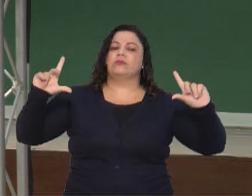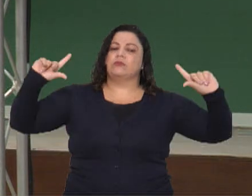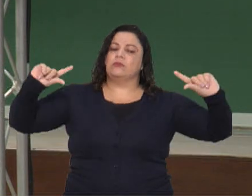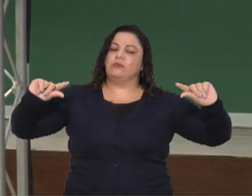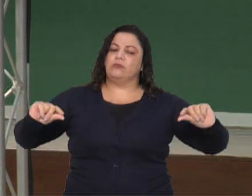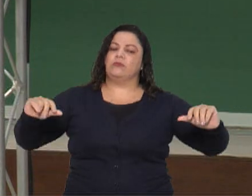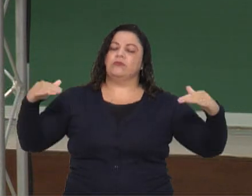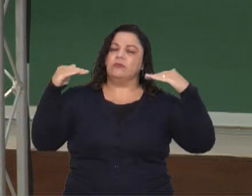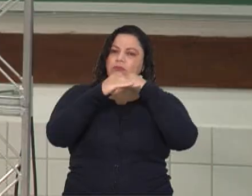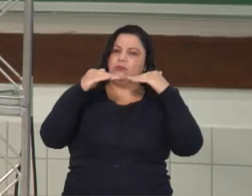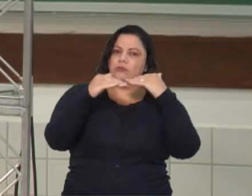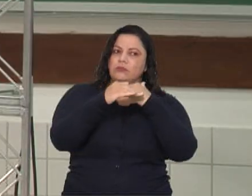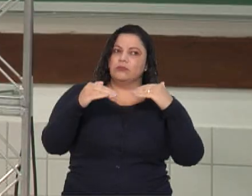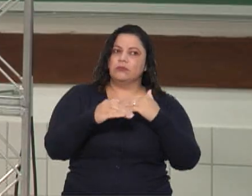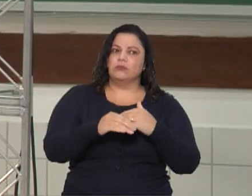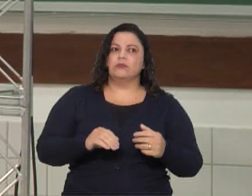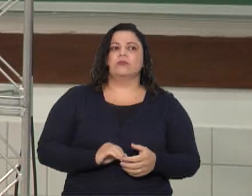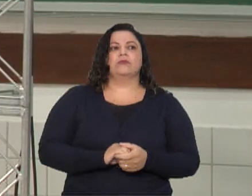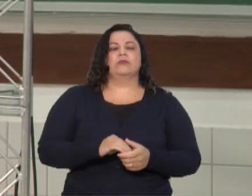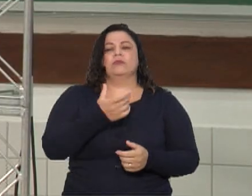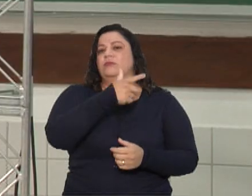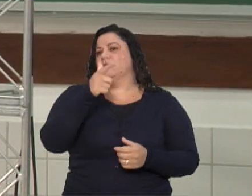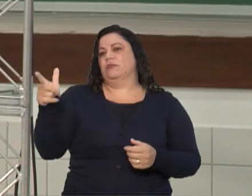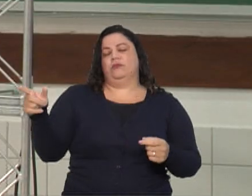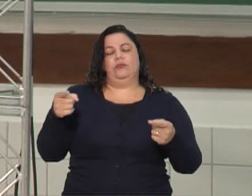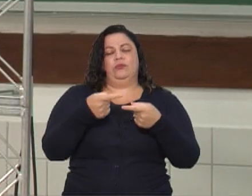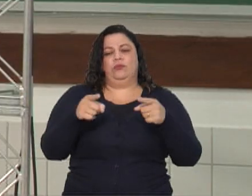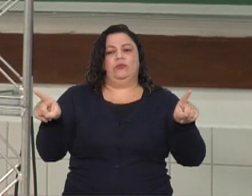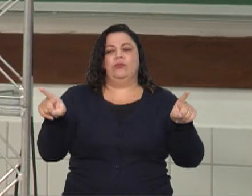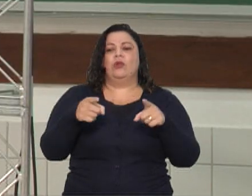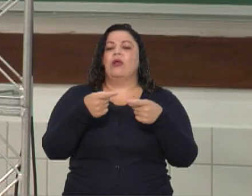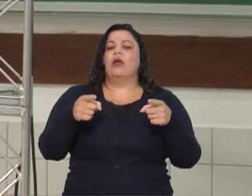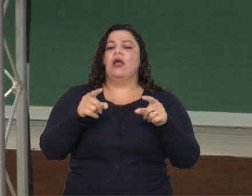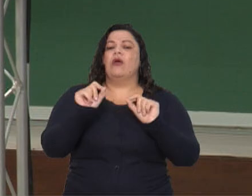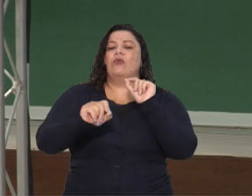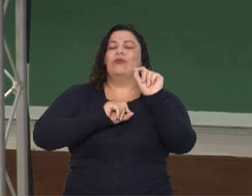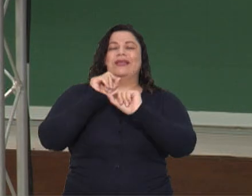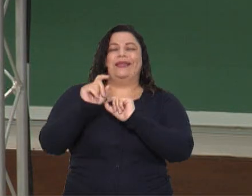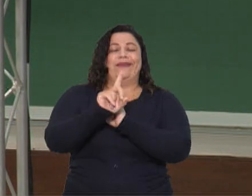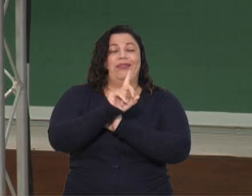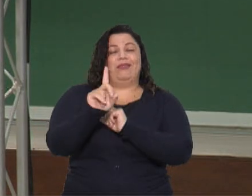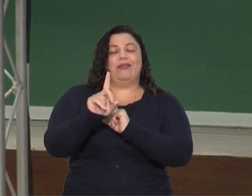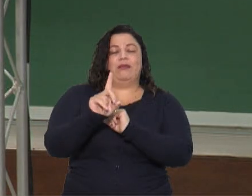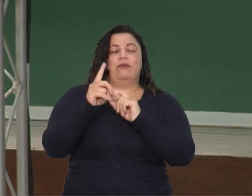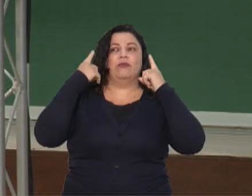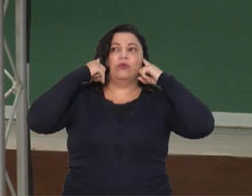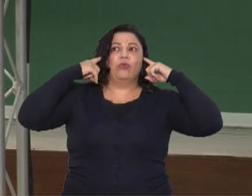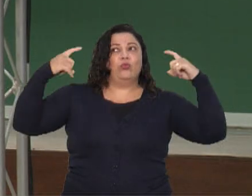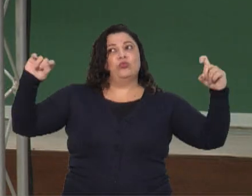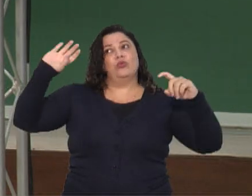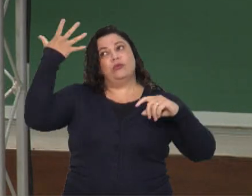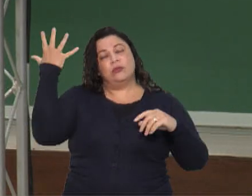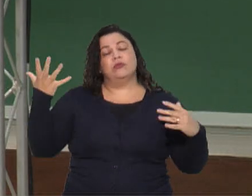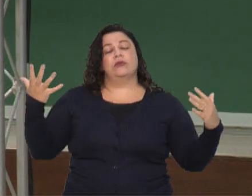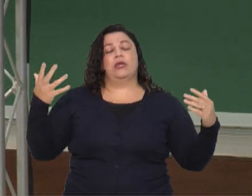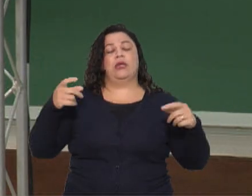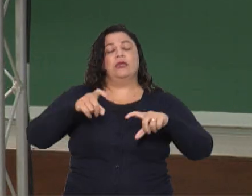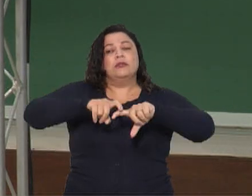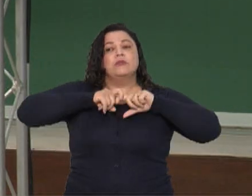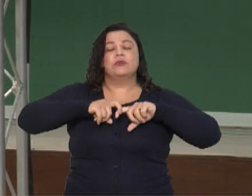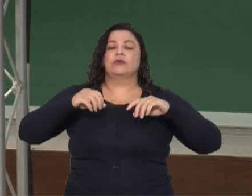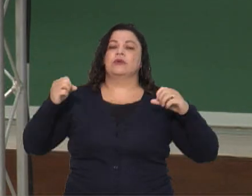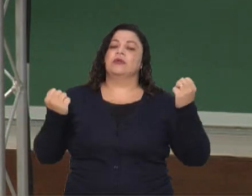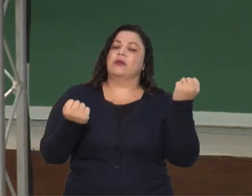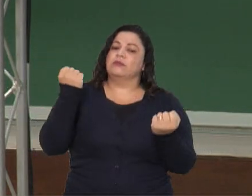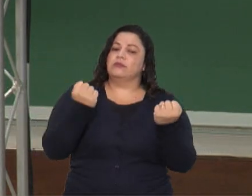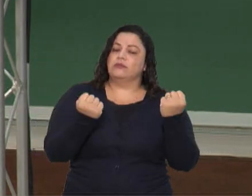do trânsito. Então, não é um som intencional, é um som que acontece por outros objetivos, que não é a intenção de